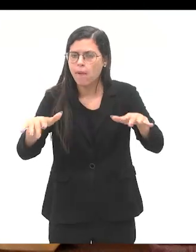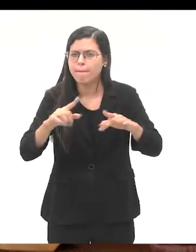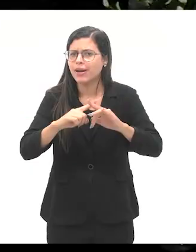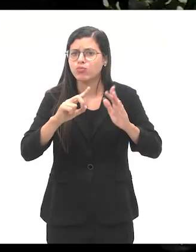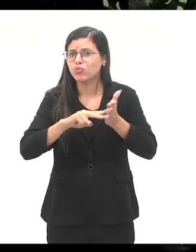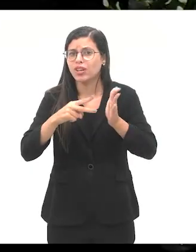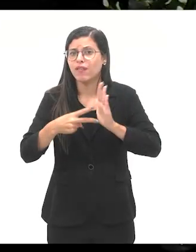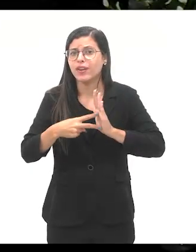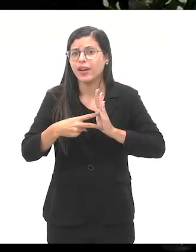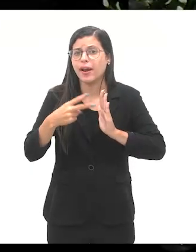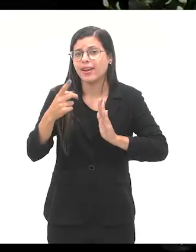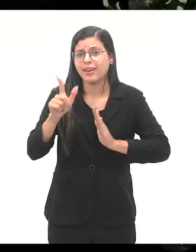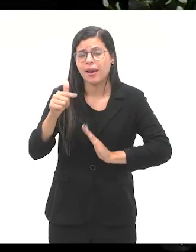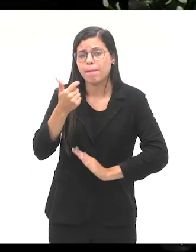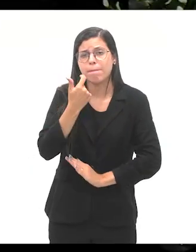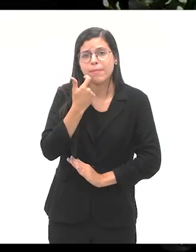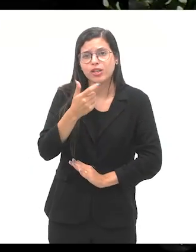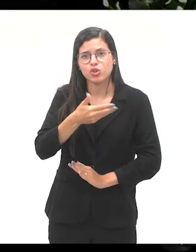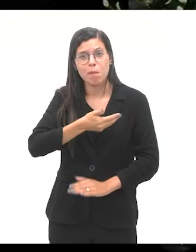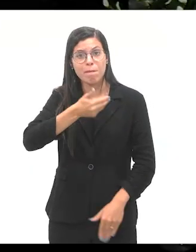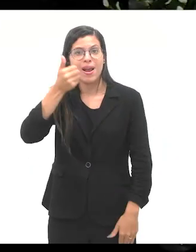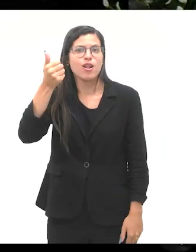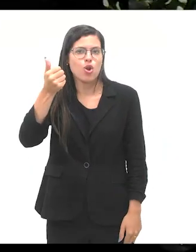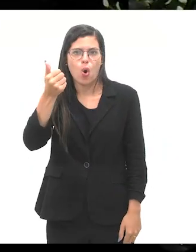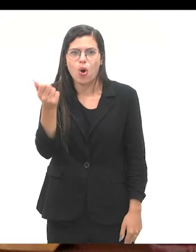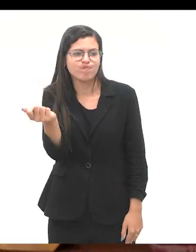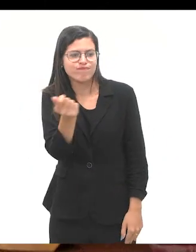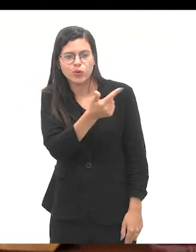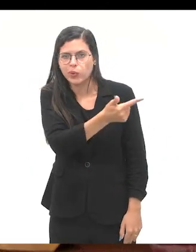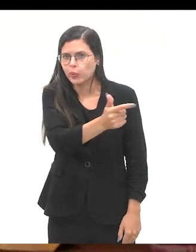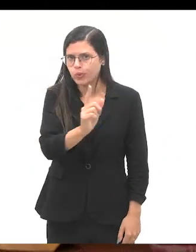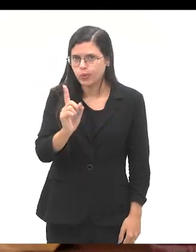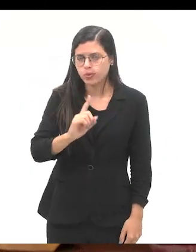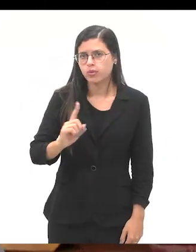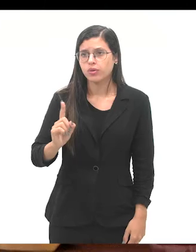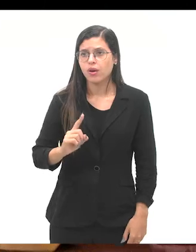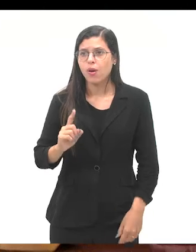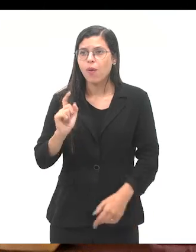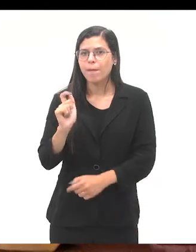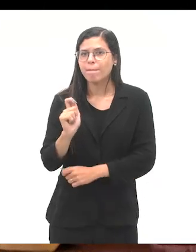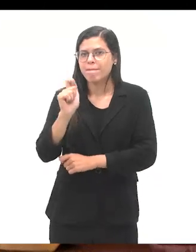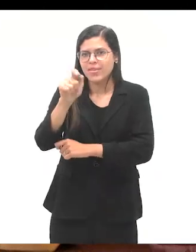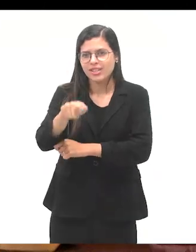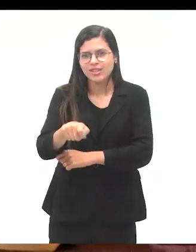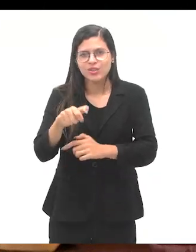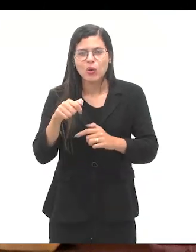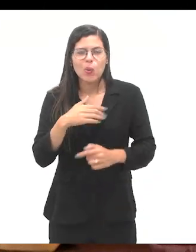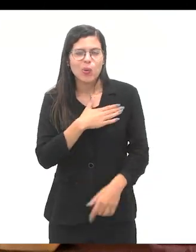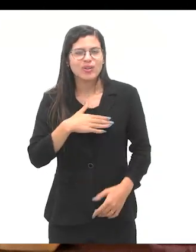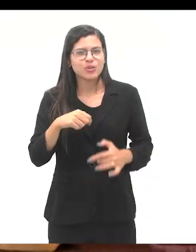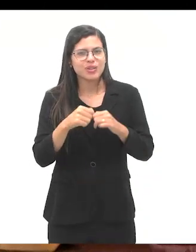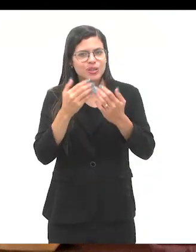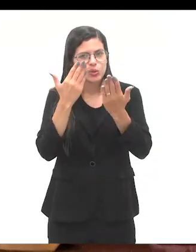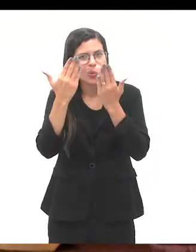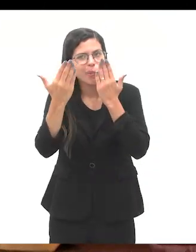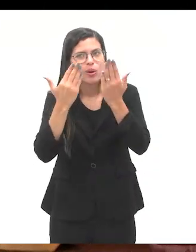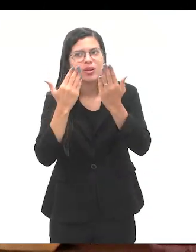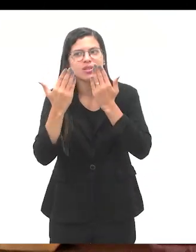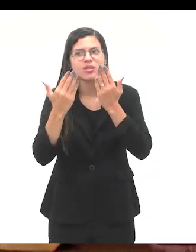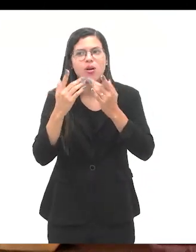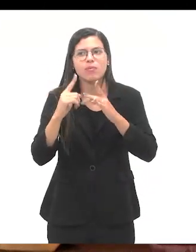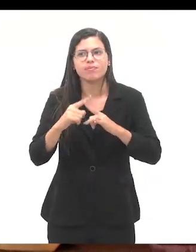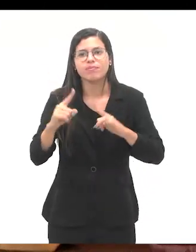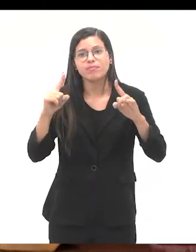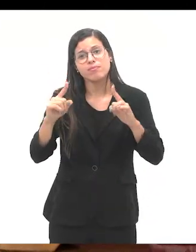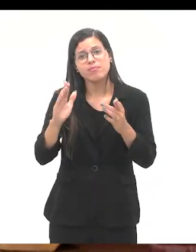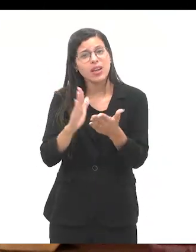melhor, certo? Isso não quer dizer que é o peixe melhor. O pescador ele gosta muito de fazer essas comparações, né? Mas às